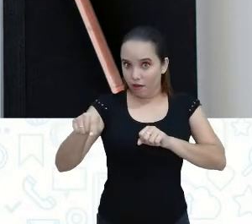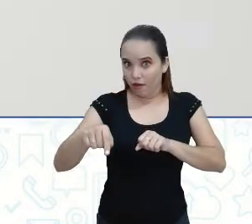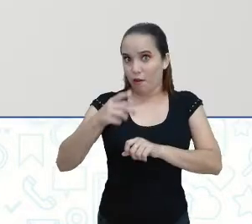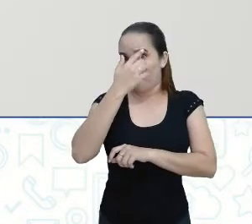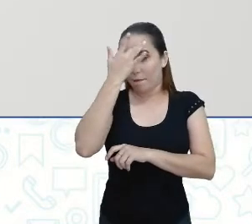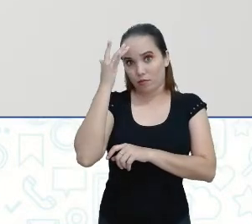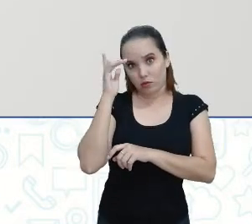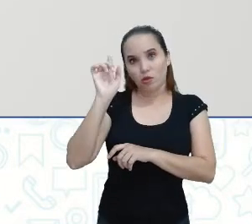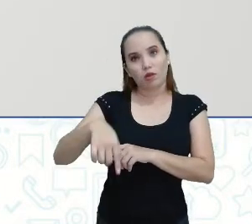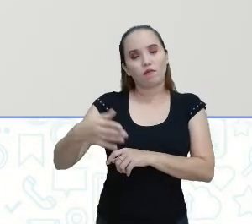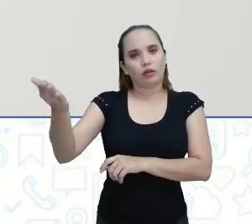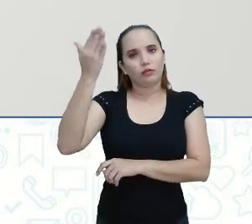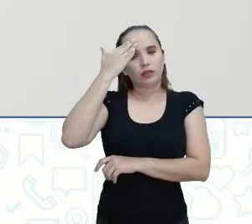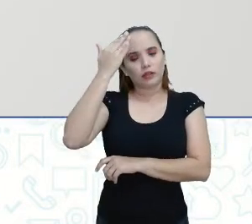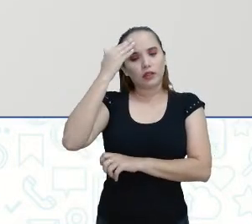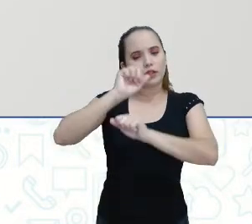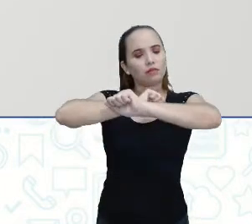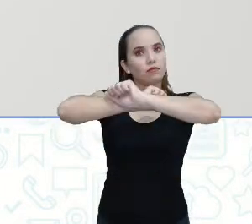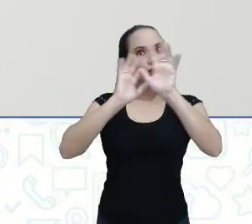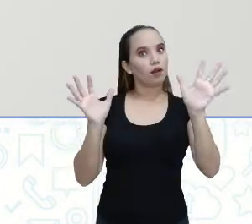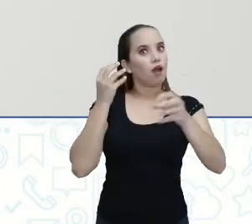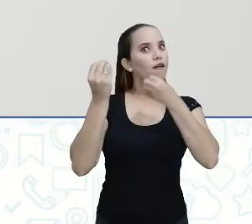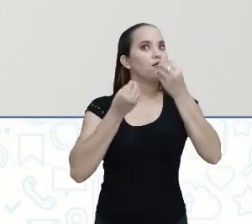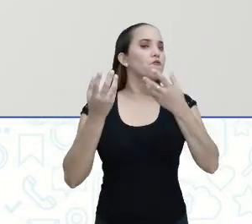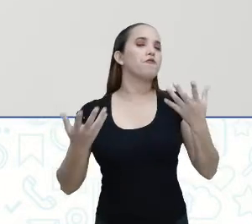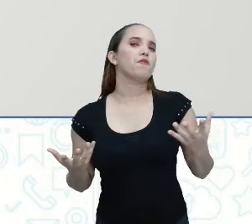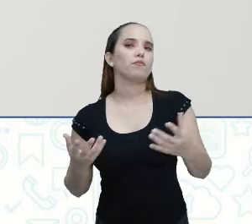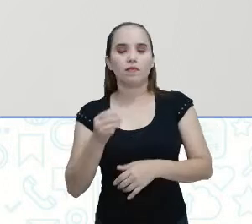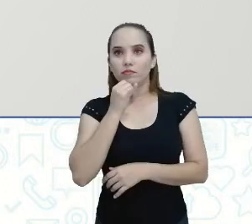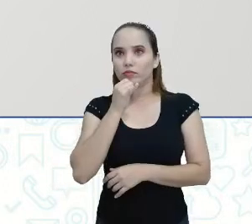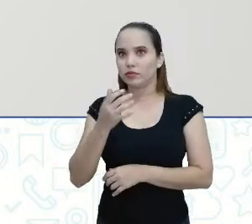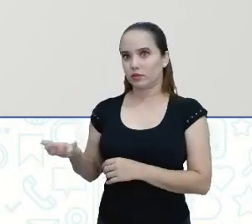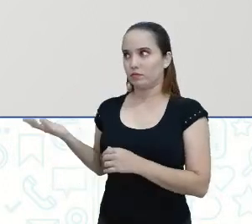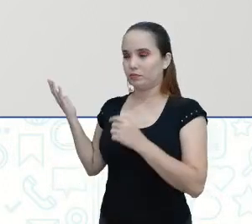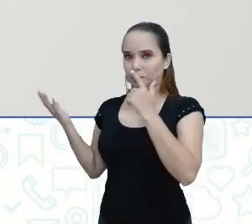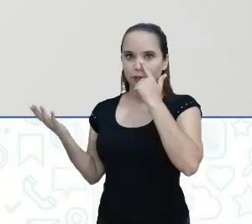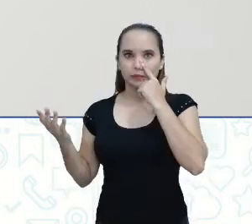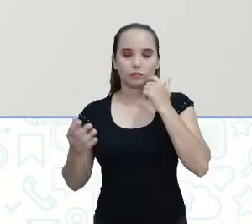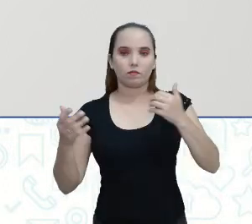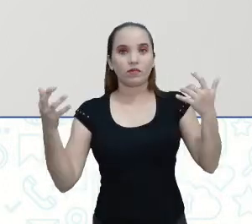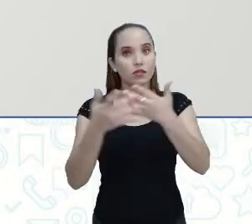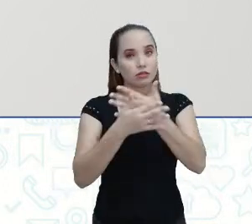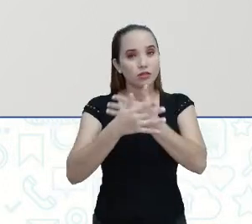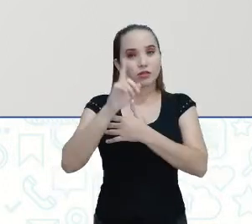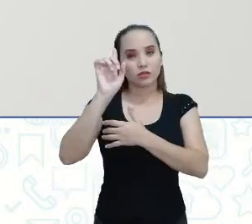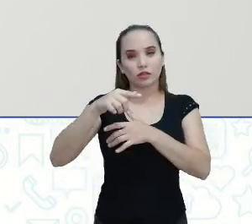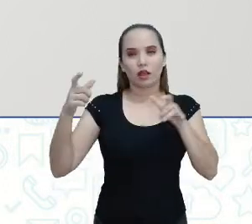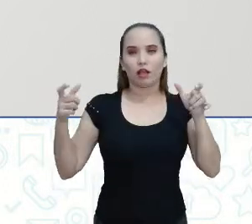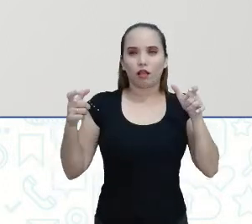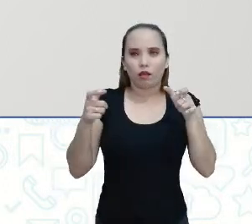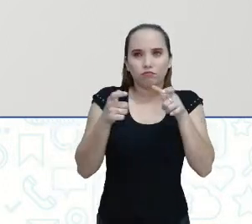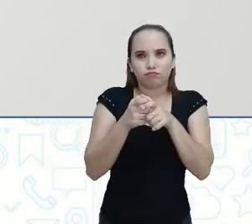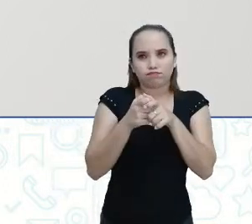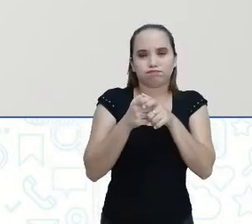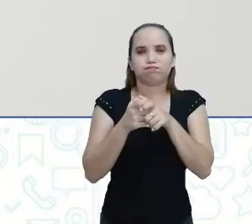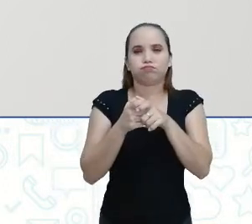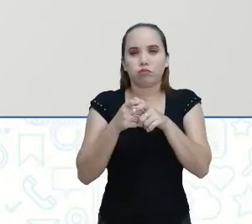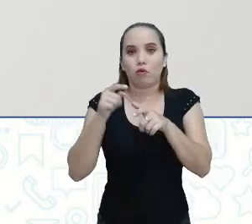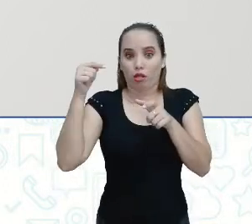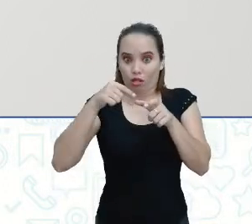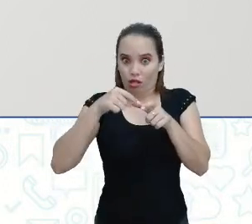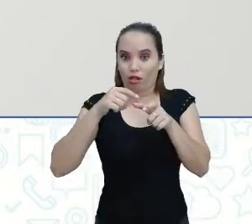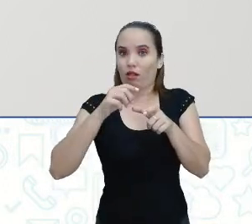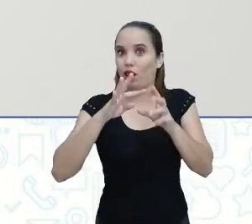melhor. Então, a cidade é pequena e pacata, isso aqui é um exemplo, tá? Lá, todas as pessoas se